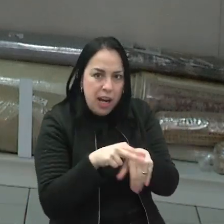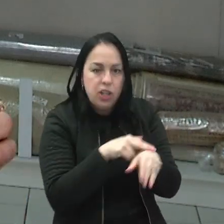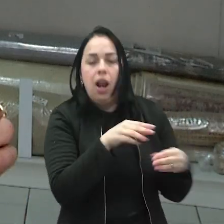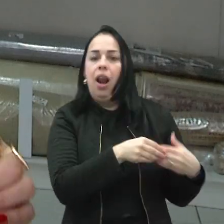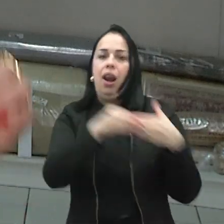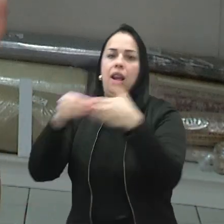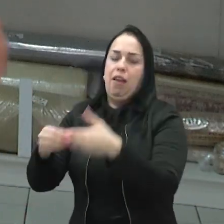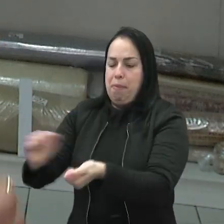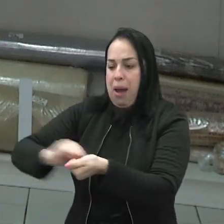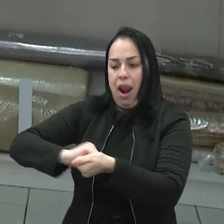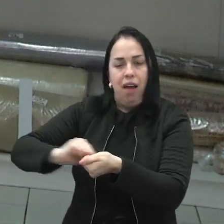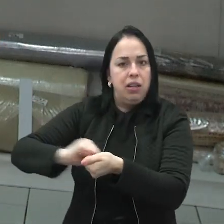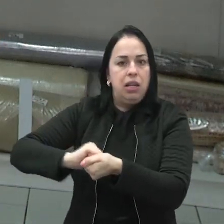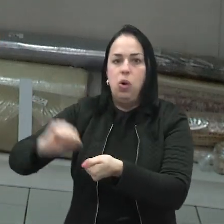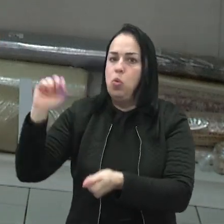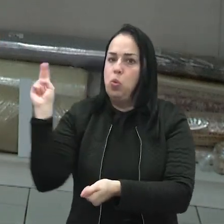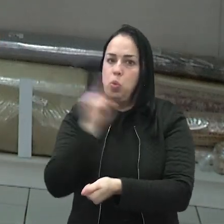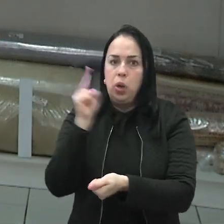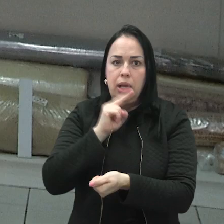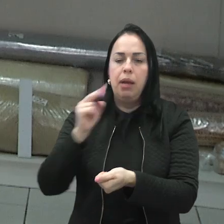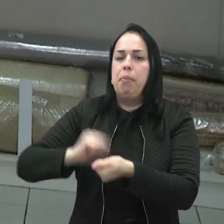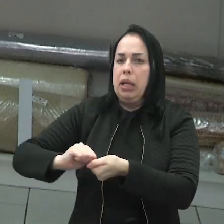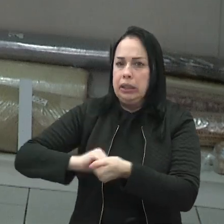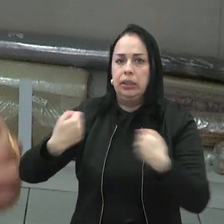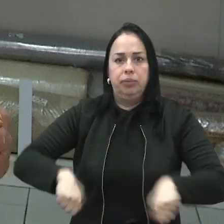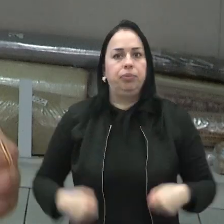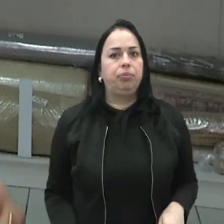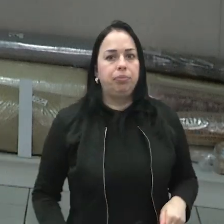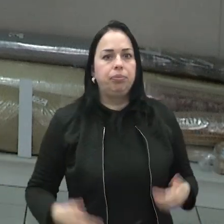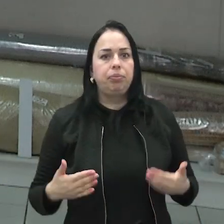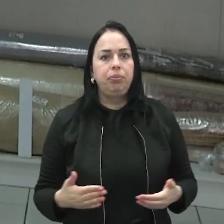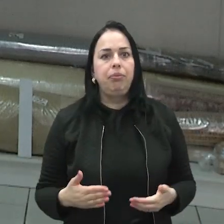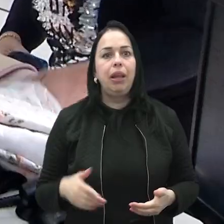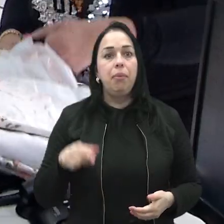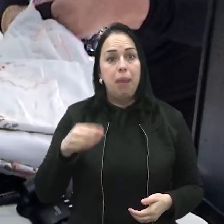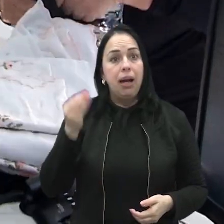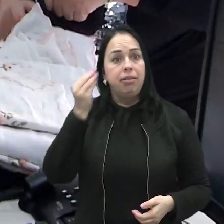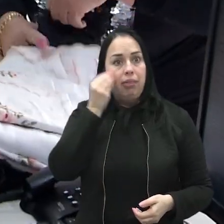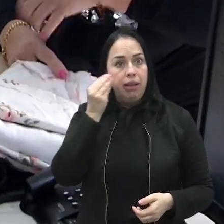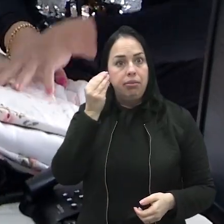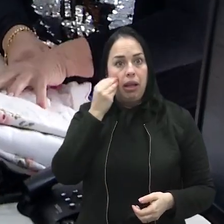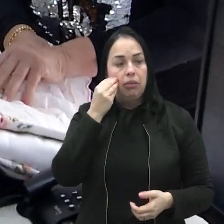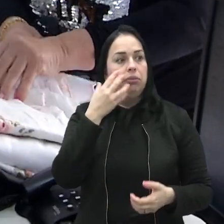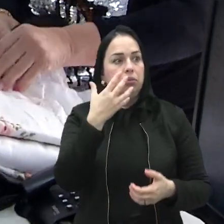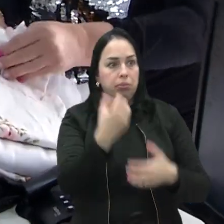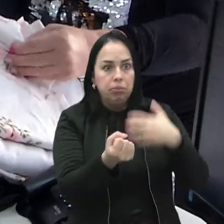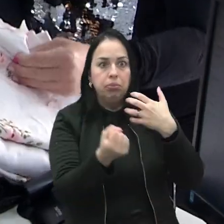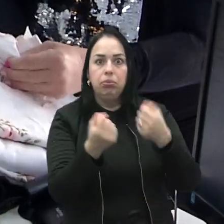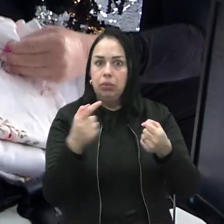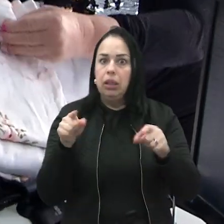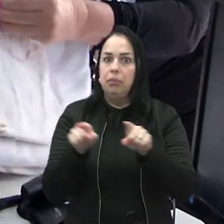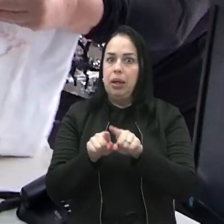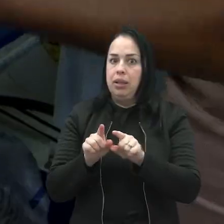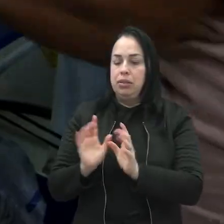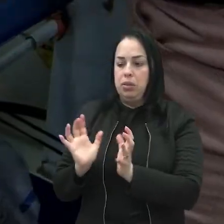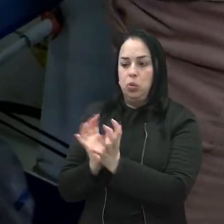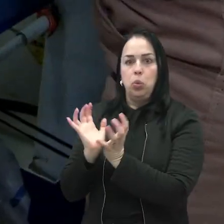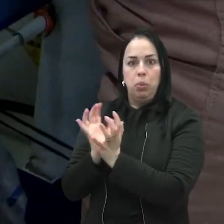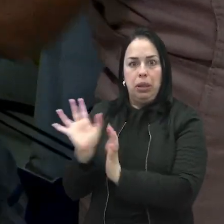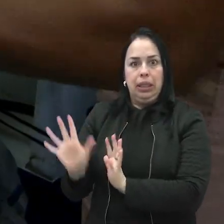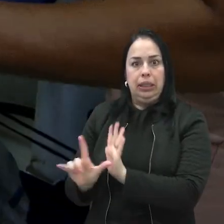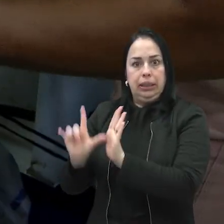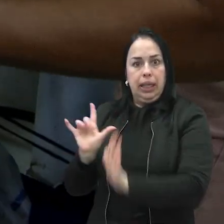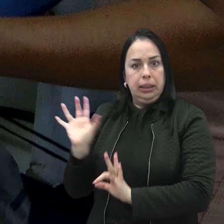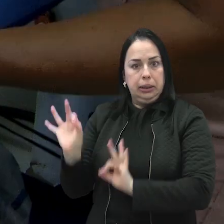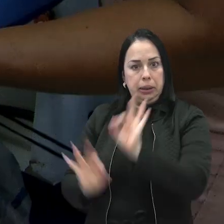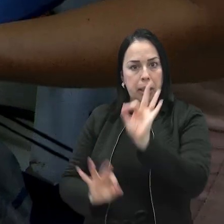aqueles pontinhos, corre para a lavanderia, que tem que ser higienizado, tem que ser lavado. Para dar conta da alta demanda, a